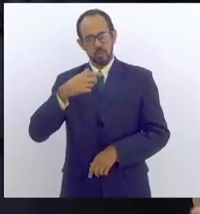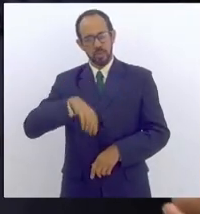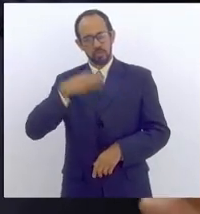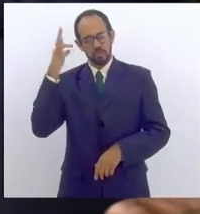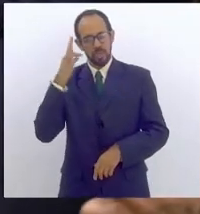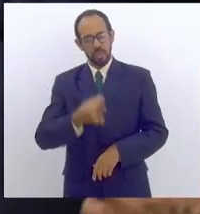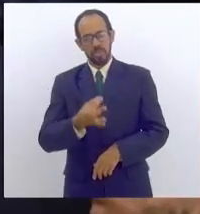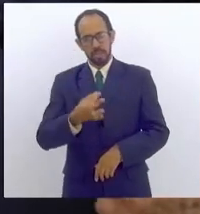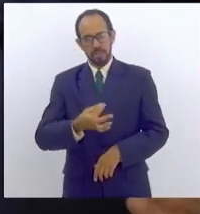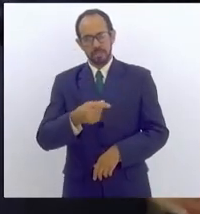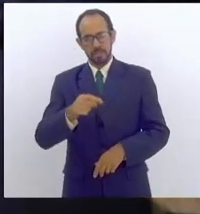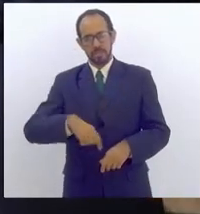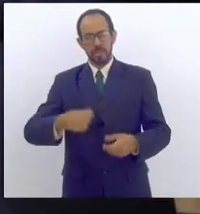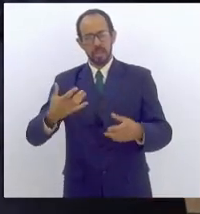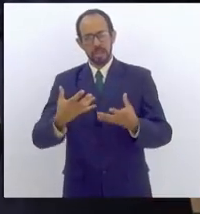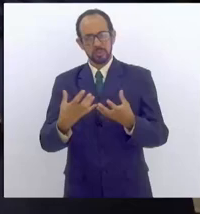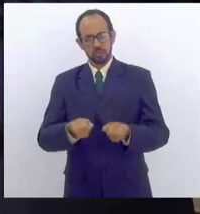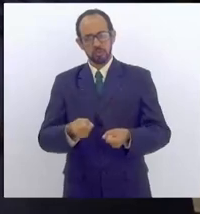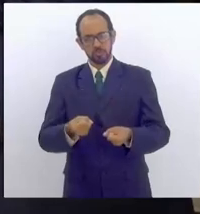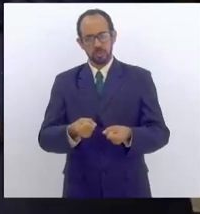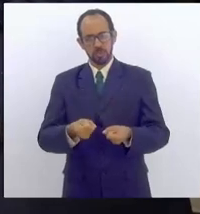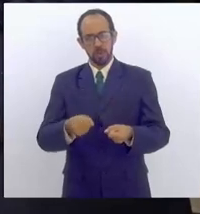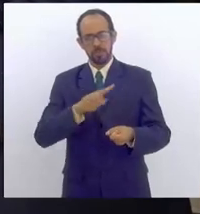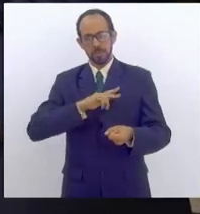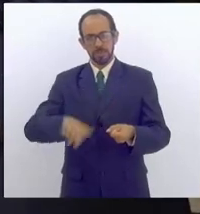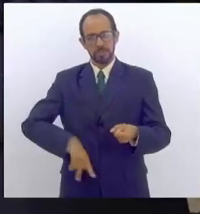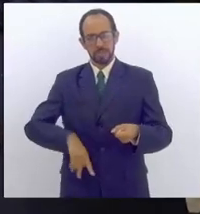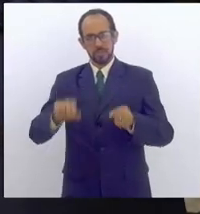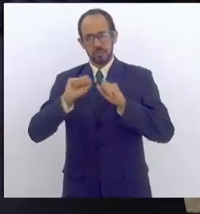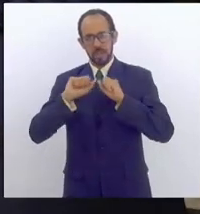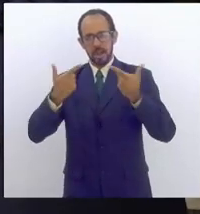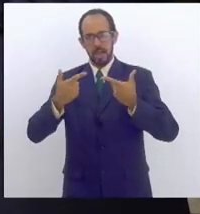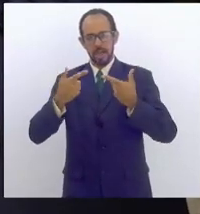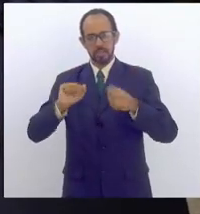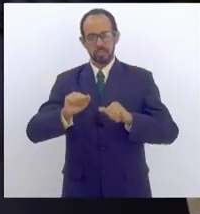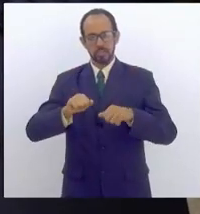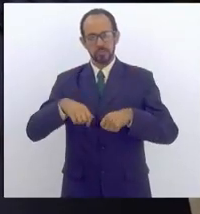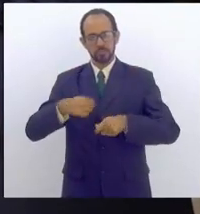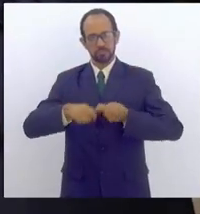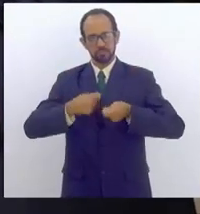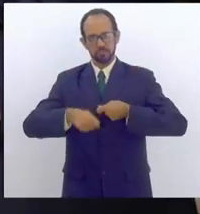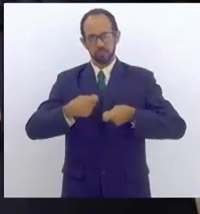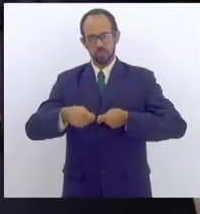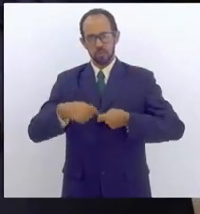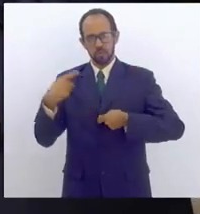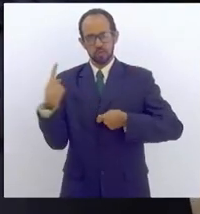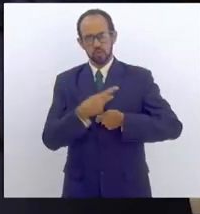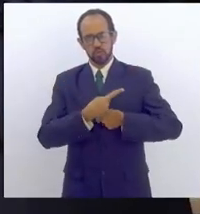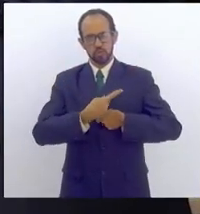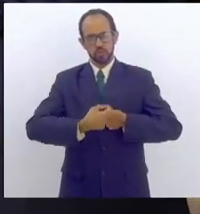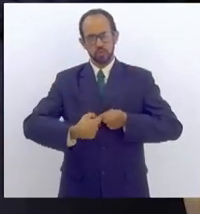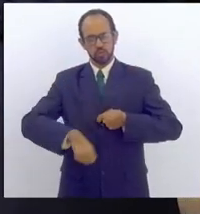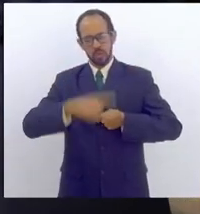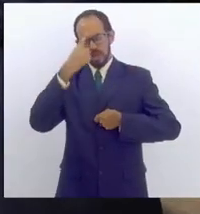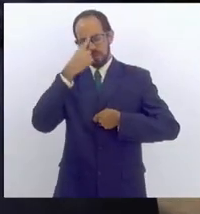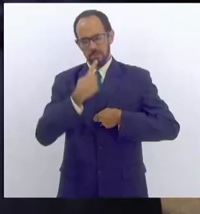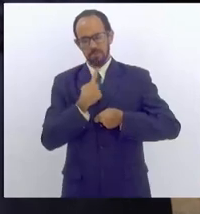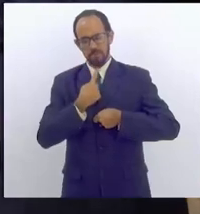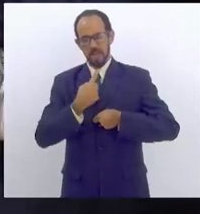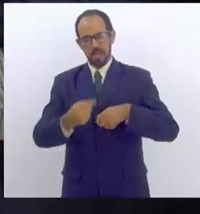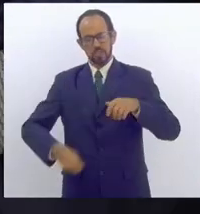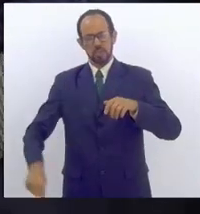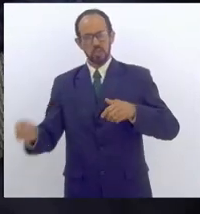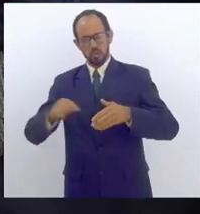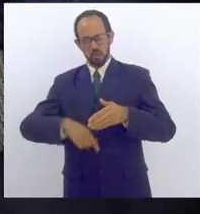assume a presidência da Assembleia Legislativa, conduzindo com seu caráter, com lealdade, lealdade aos compromissos,